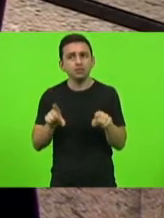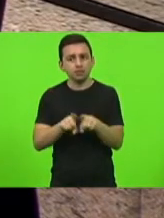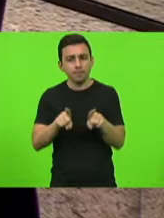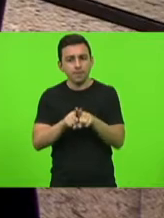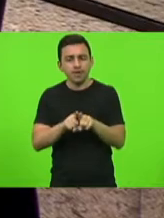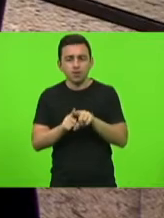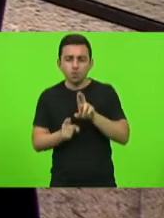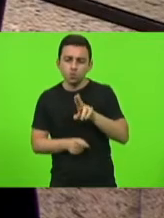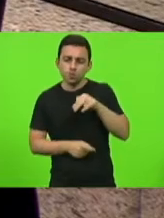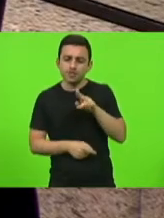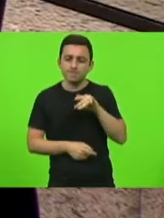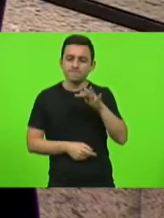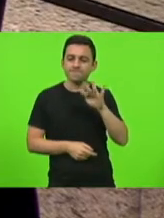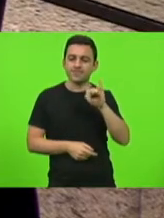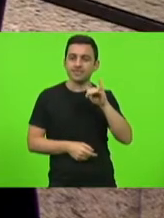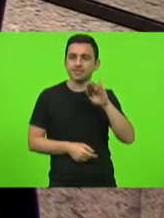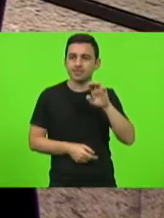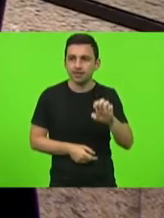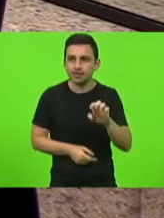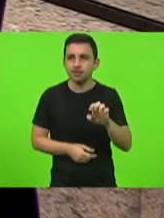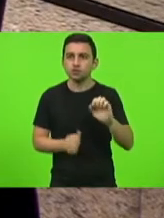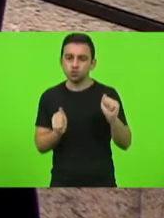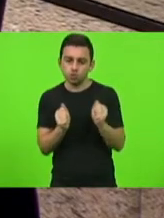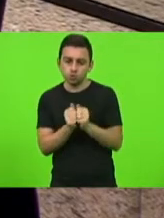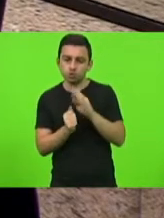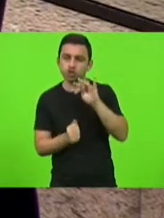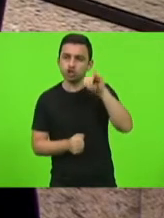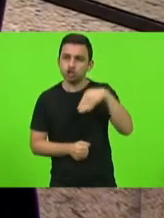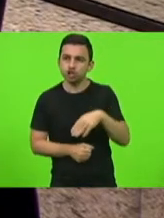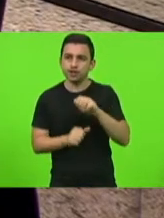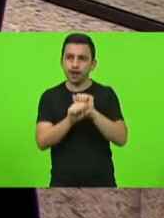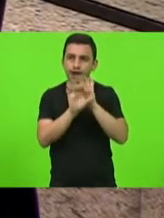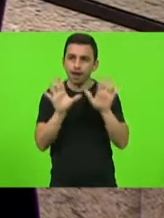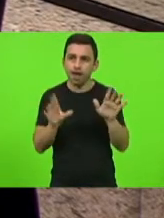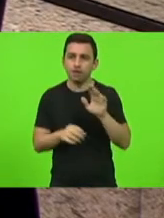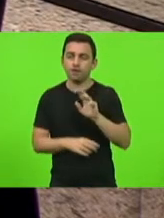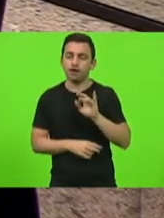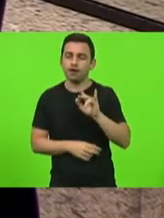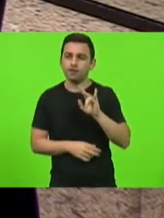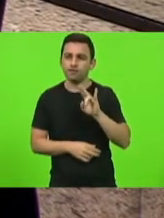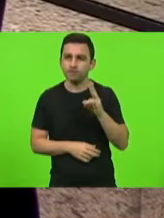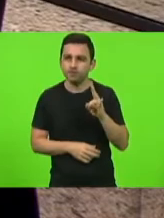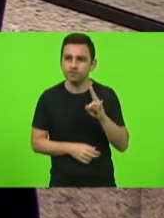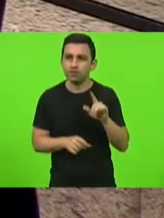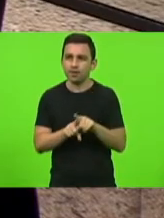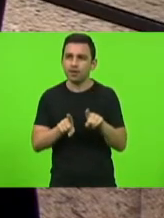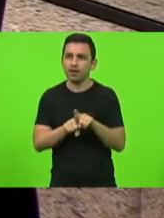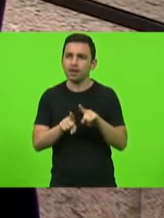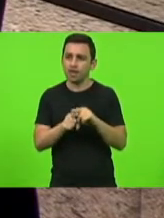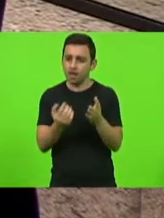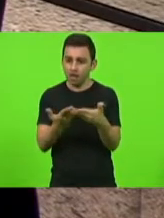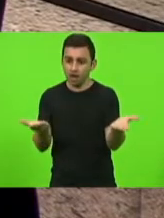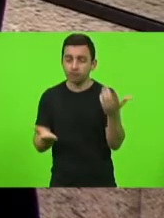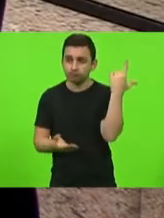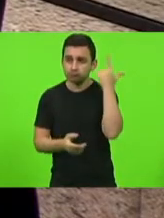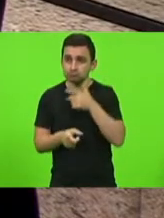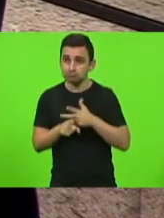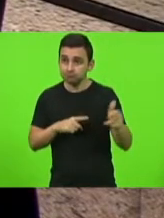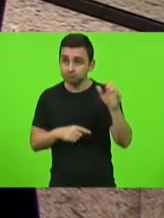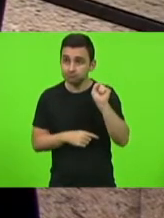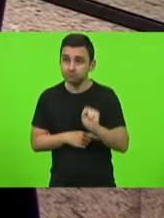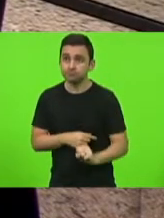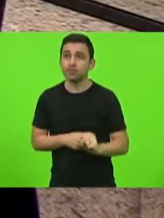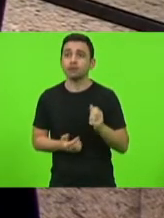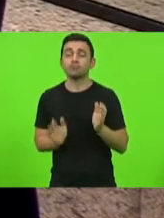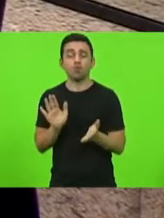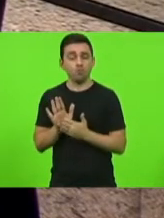Unifique, que é a ganhadora, junto com a TIM, a Claro e a Vivo, que foram as ganhadoras aqui do Sul. Então, nós estamos propondo